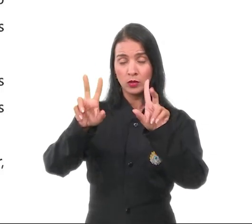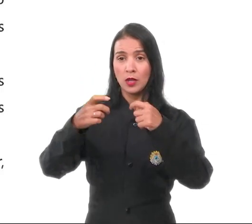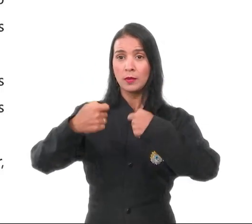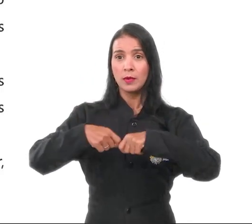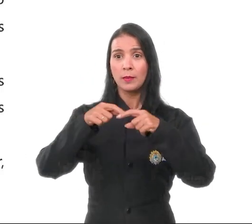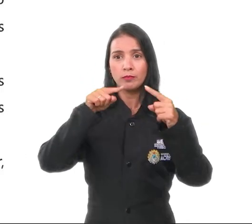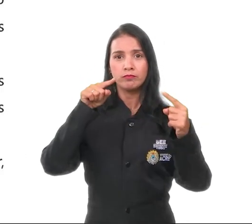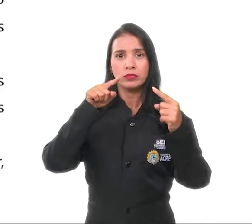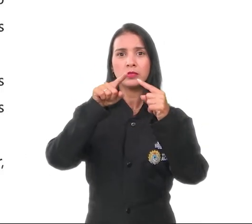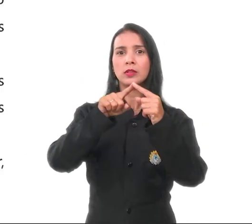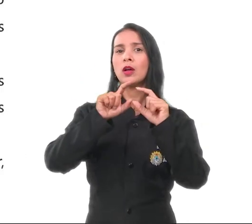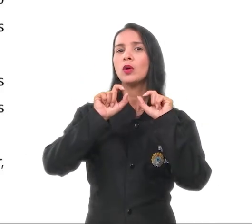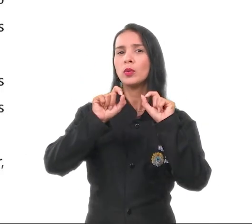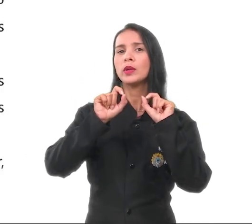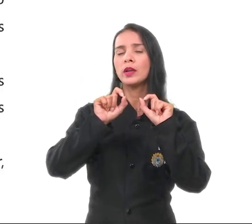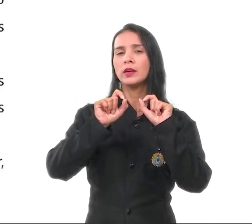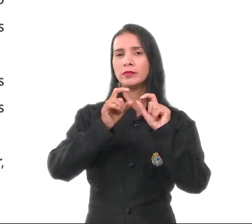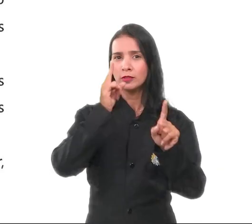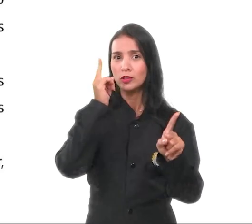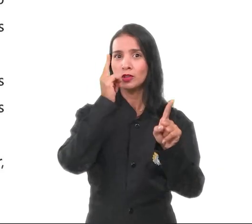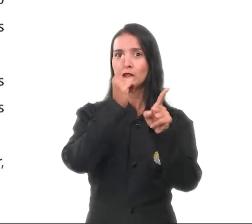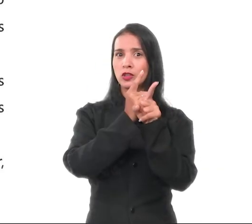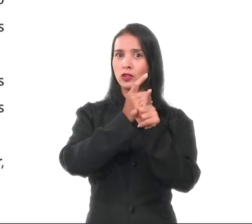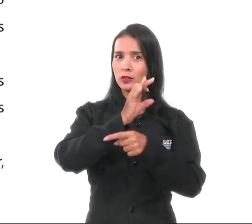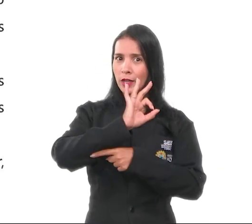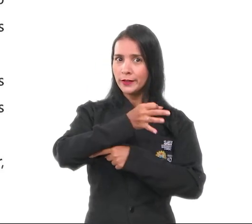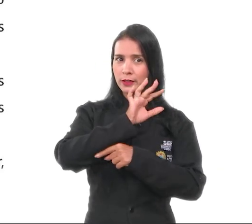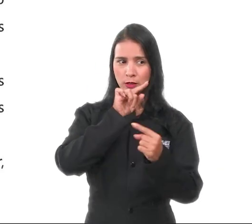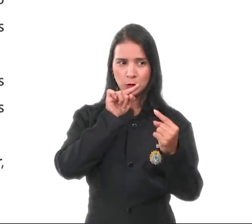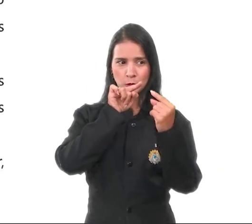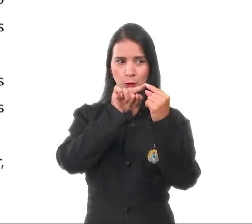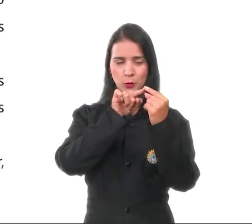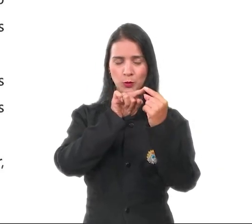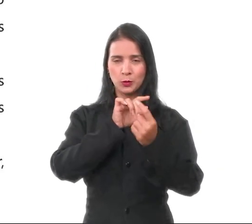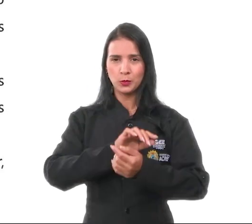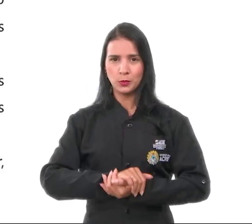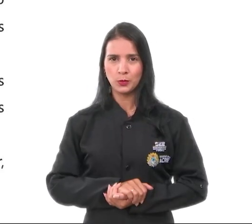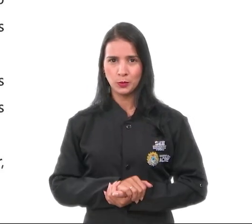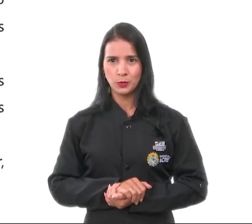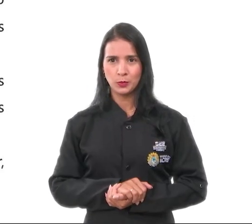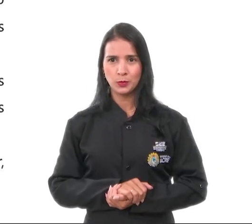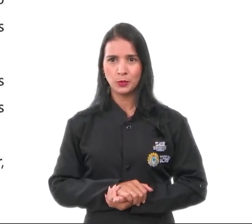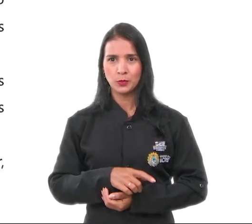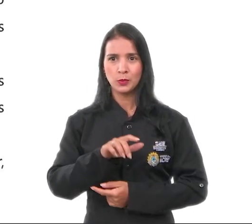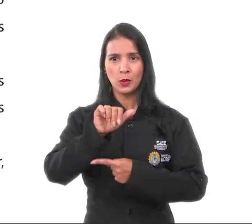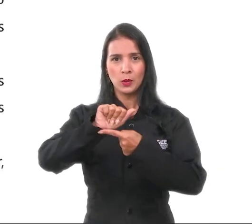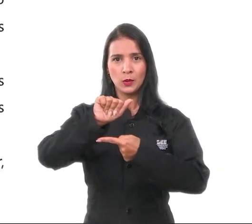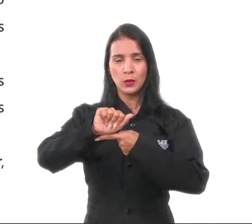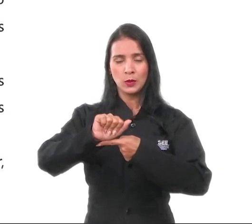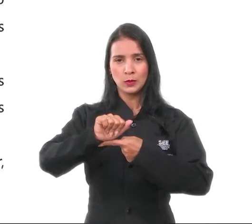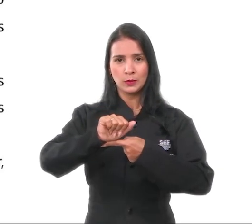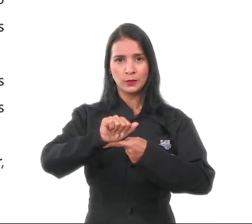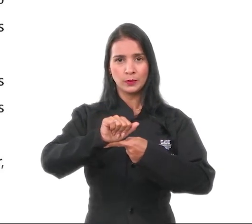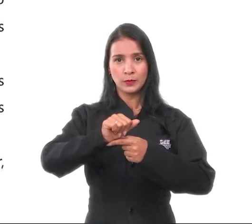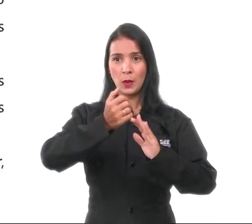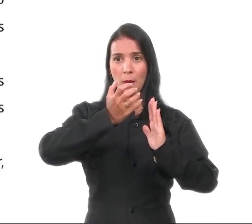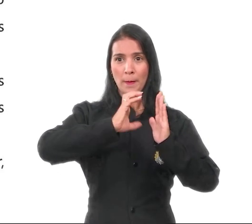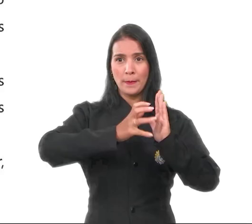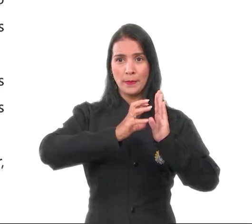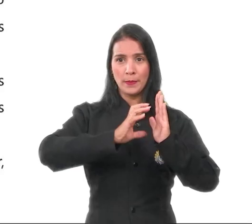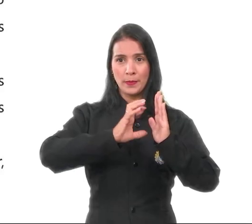seja, você vai identificar a alternativa correta. Letra A. Partidos políticos e